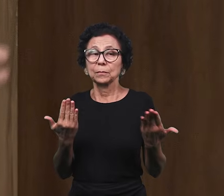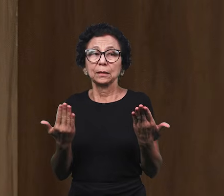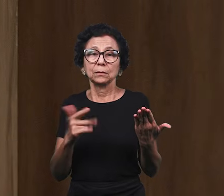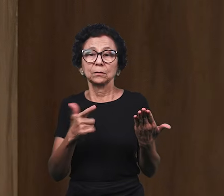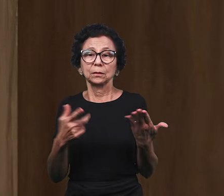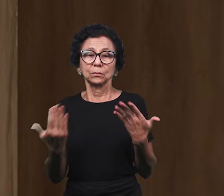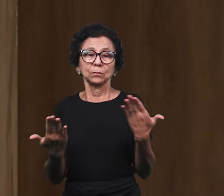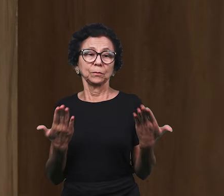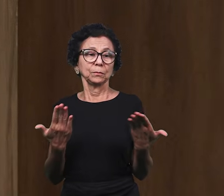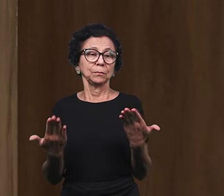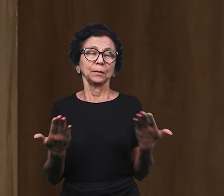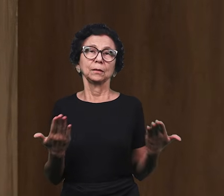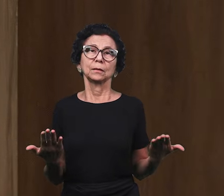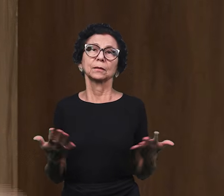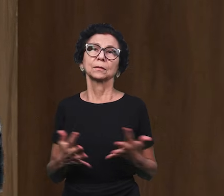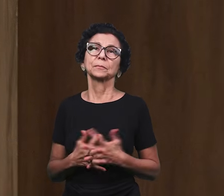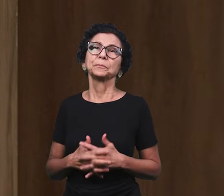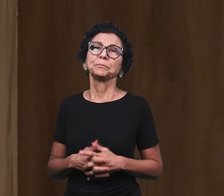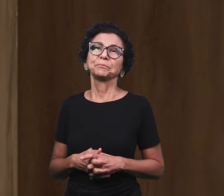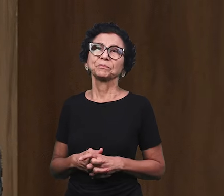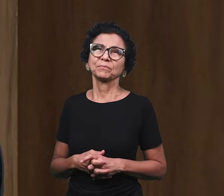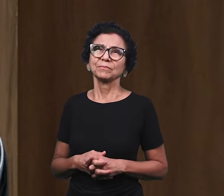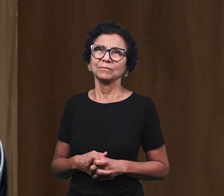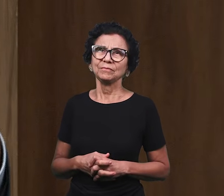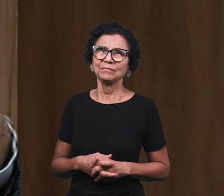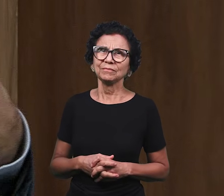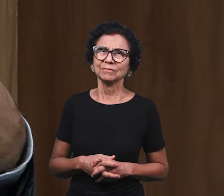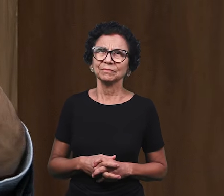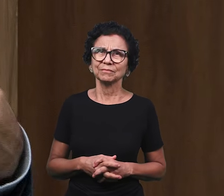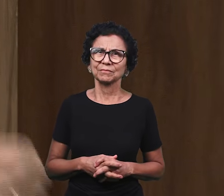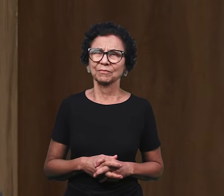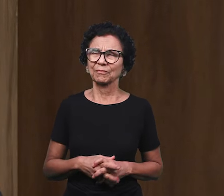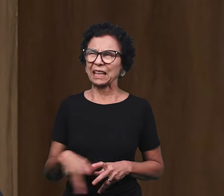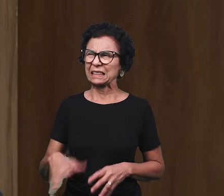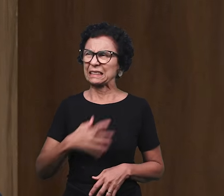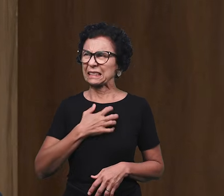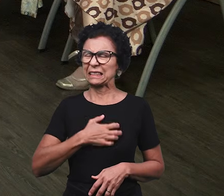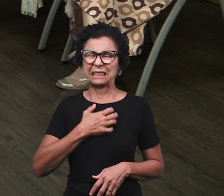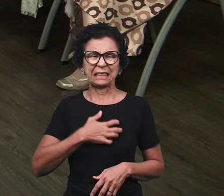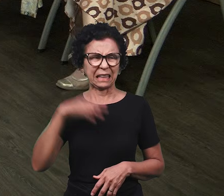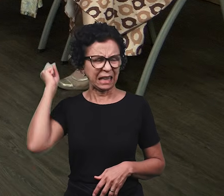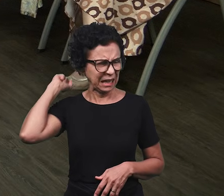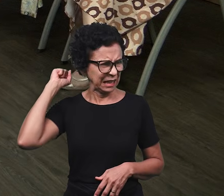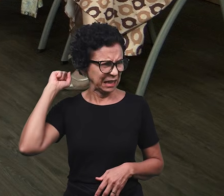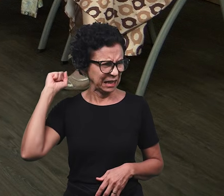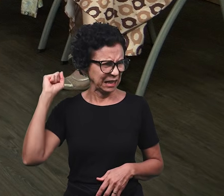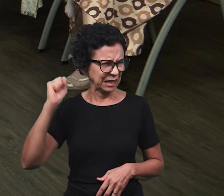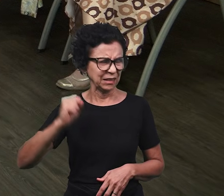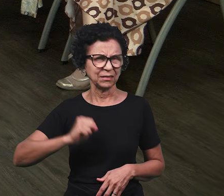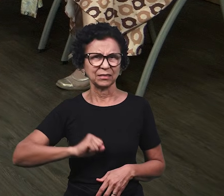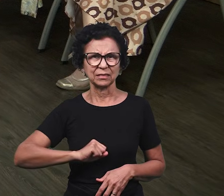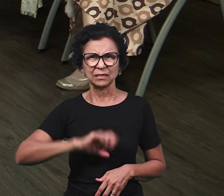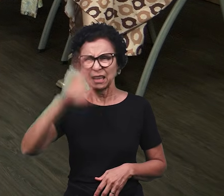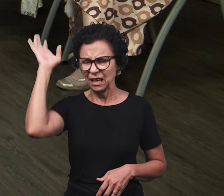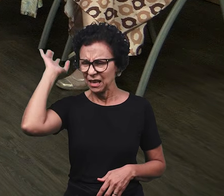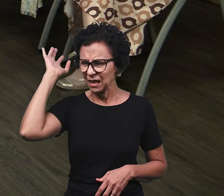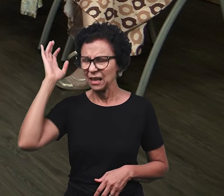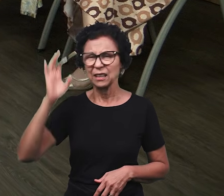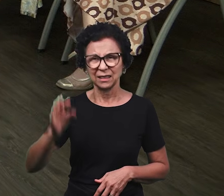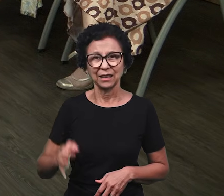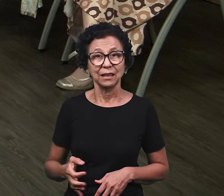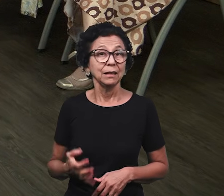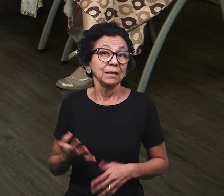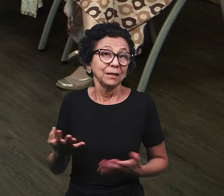nós falharmos com alguém aqui, nós perdoamos. Muitas vezes nós ficamos com raiva, ficamos ali, o nosso